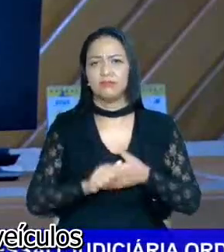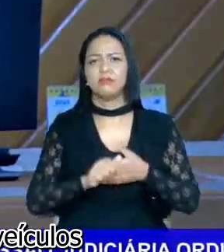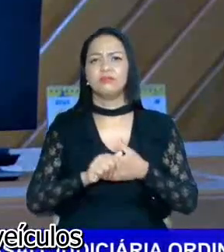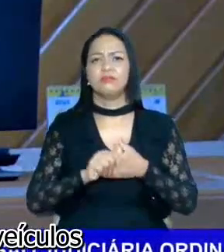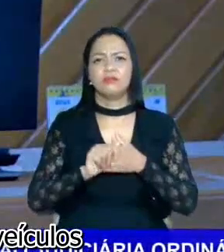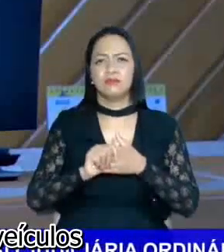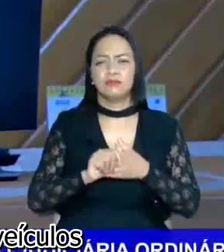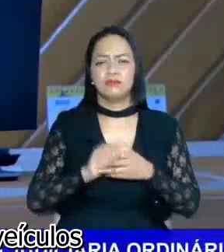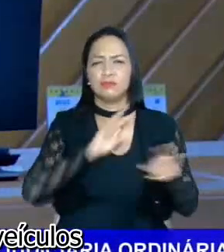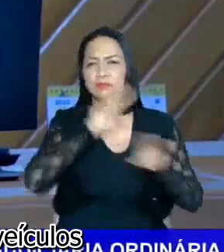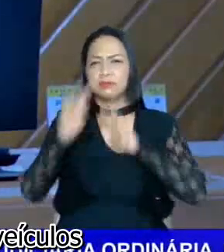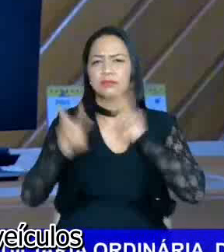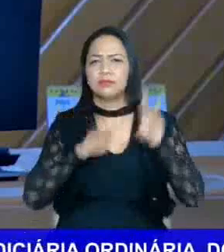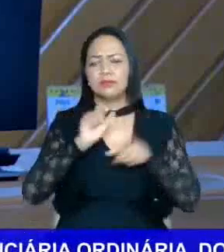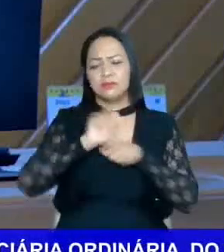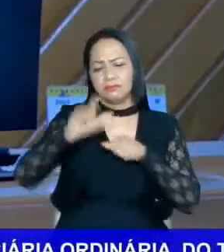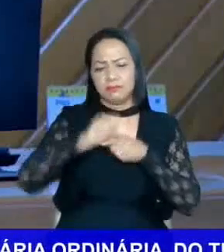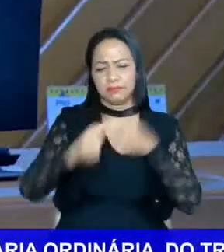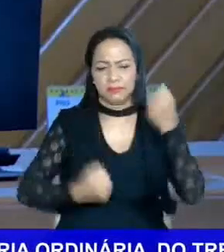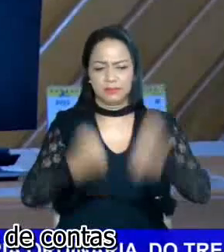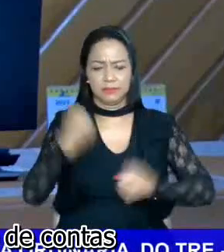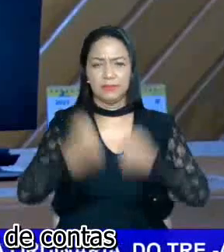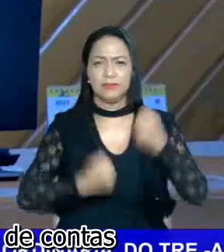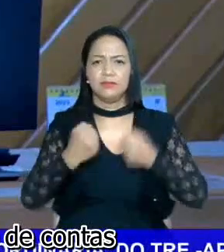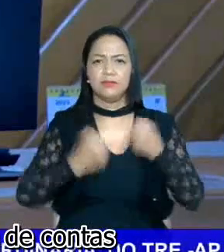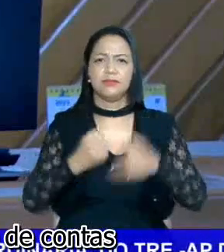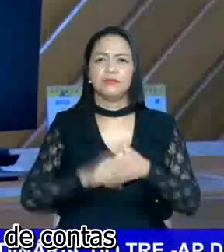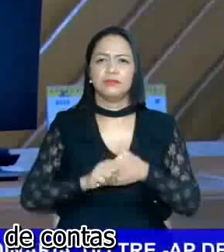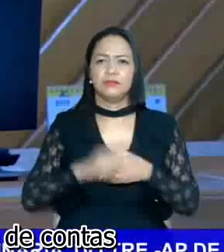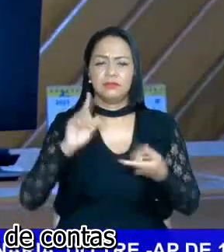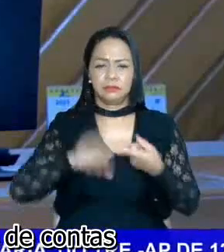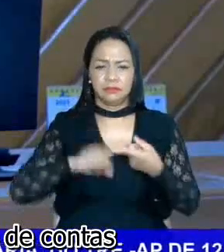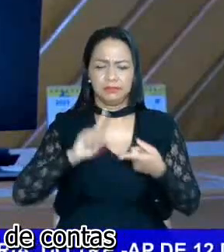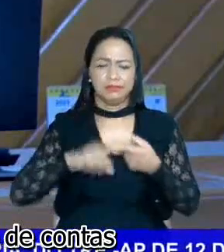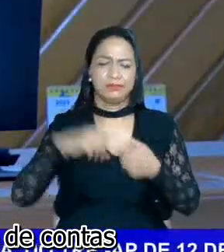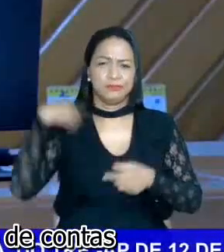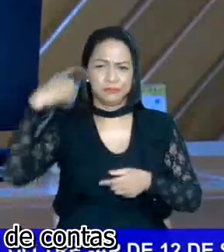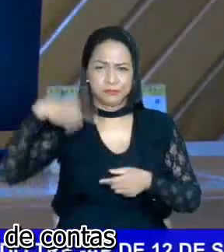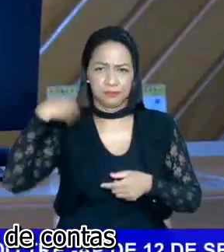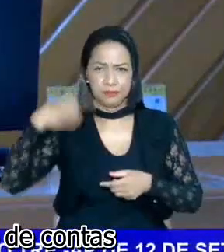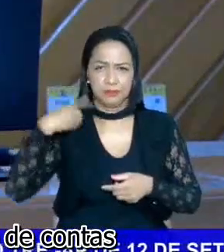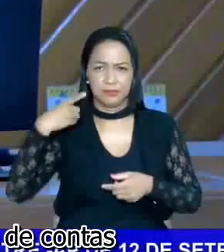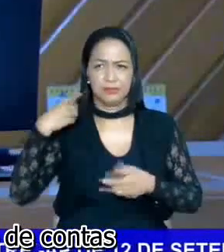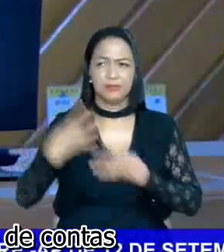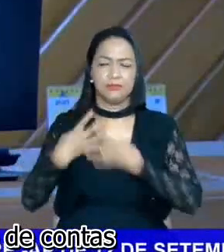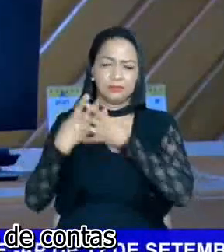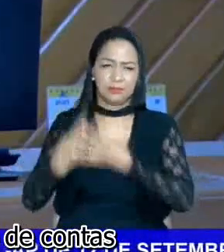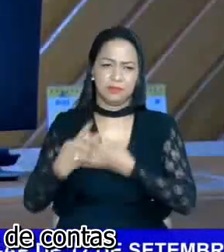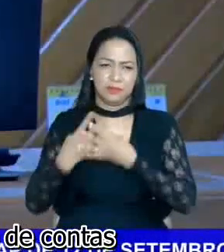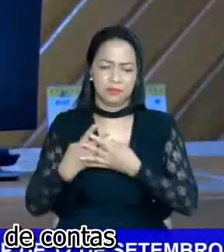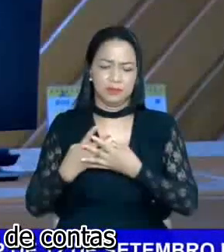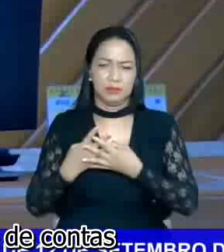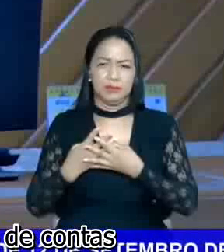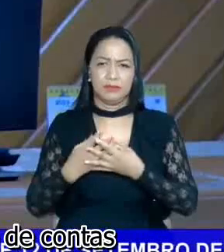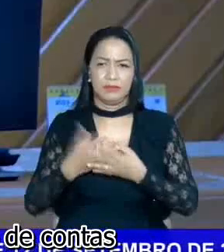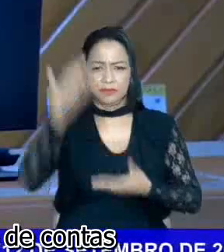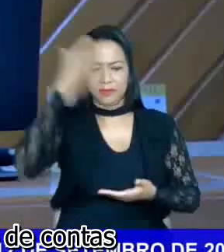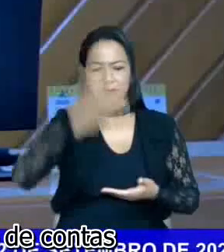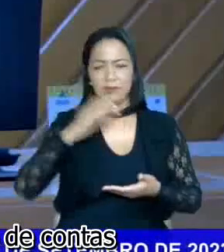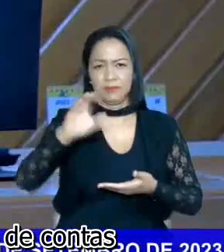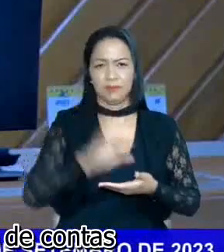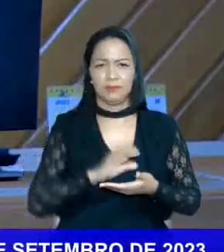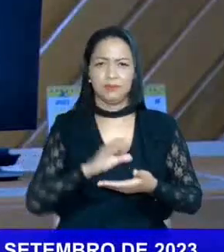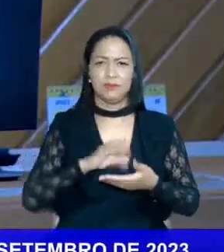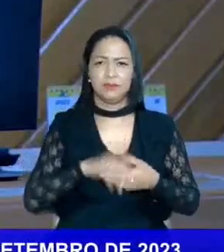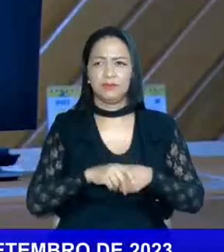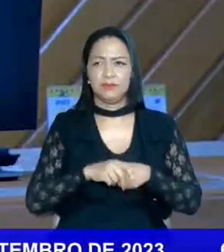conteúdo audiovisual e locação de veículos e serviços advocatícios e contábeis dessa prestação